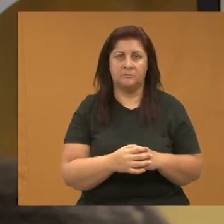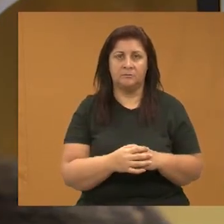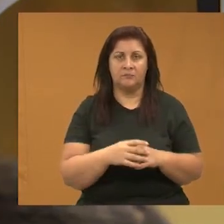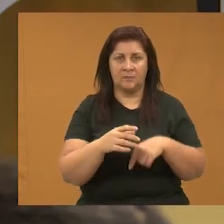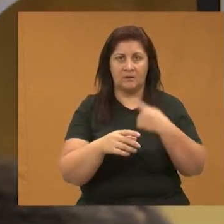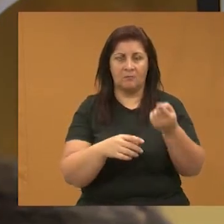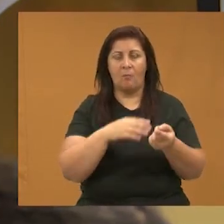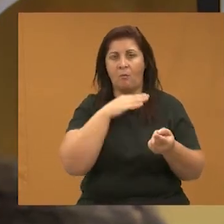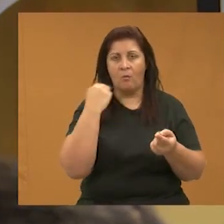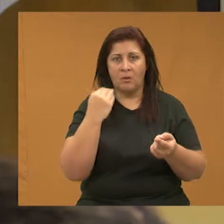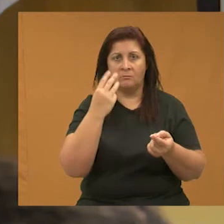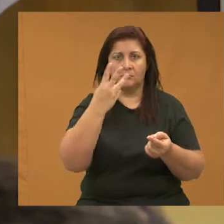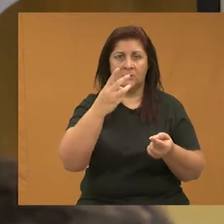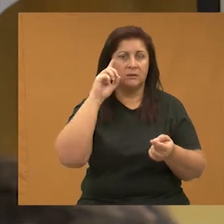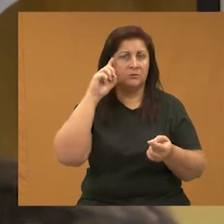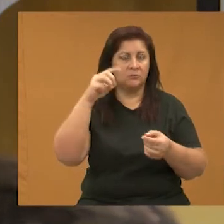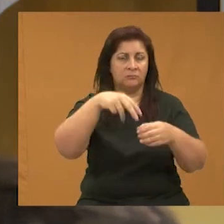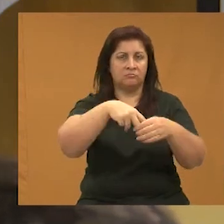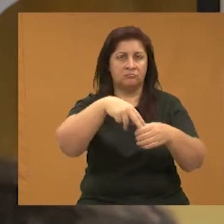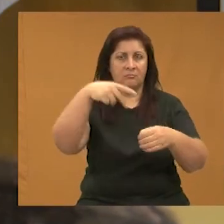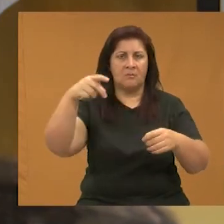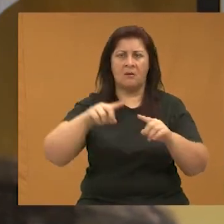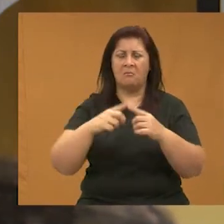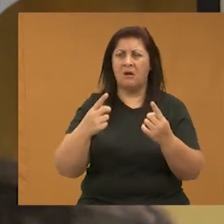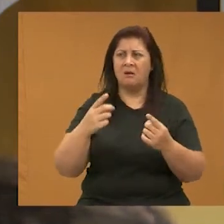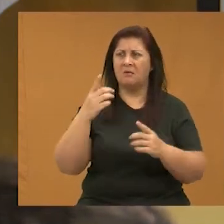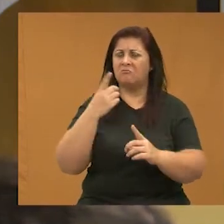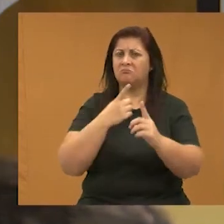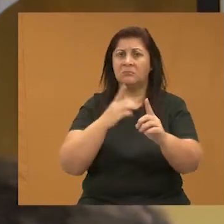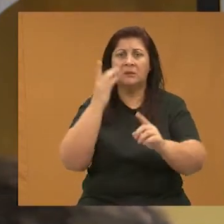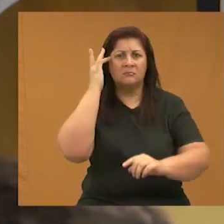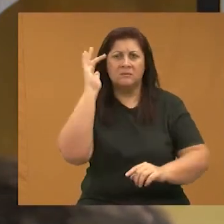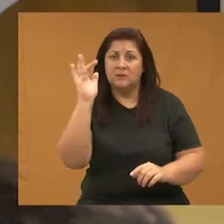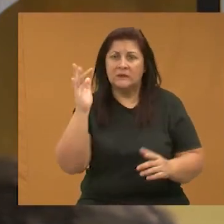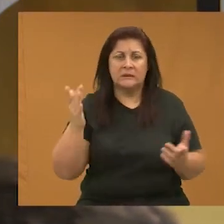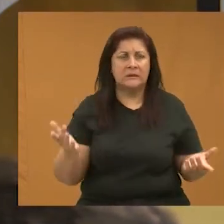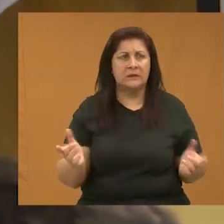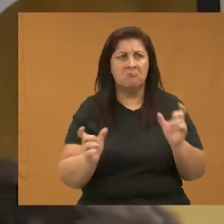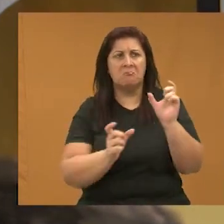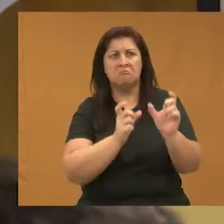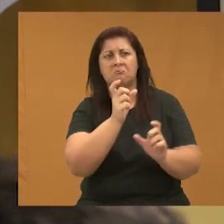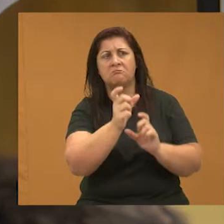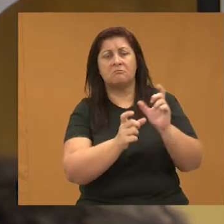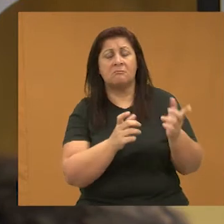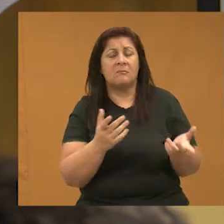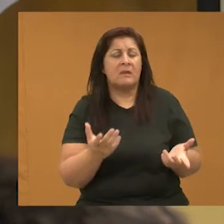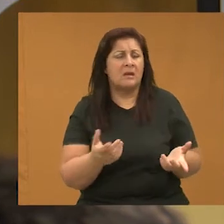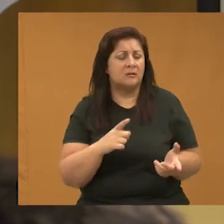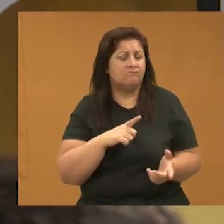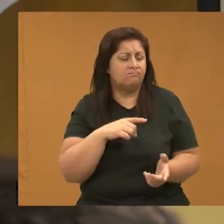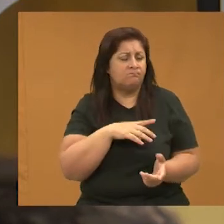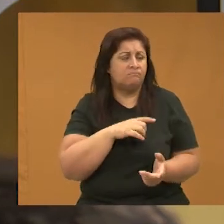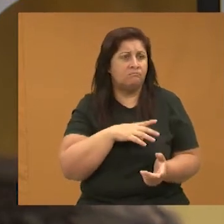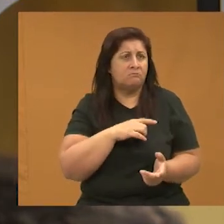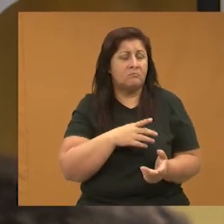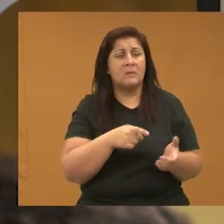ressuscitará. Os discípulos, porém, não compreendiam estas palavras e tinham medo